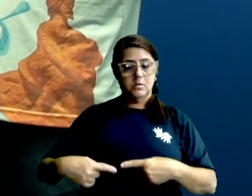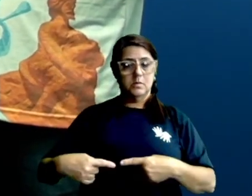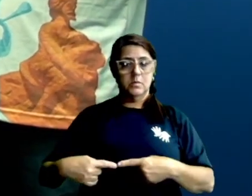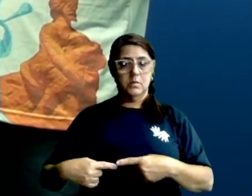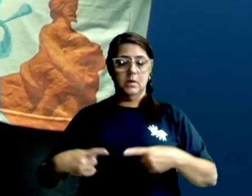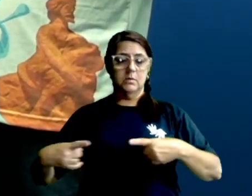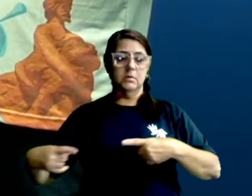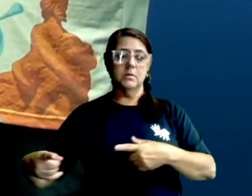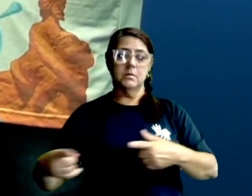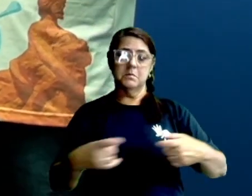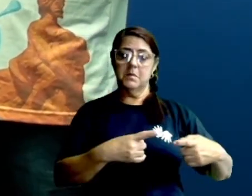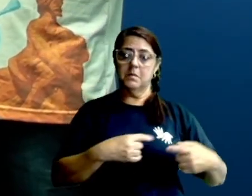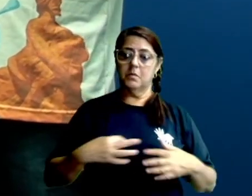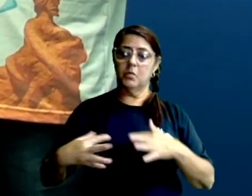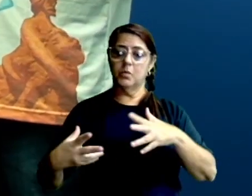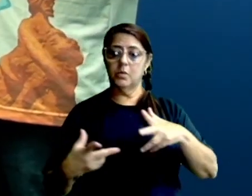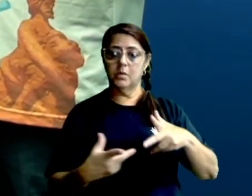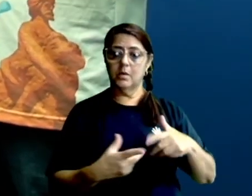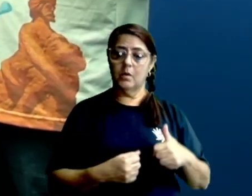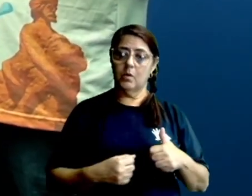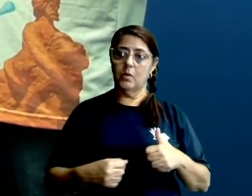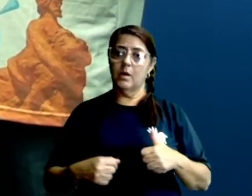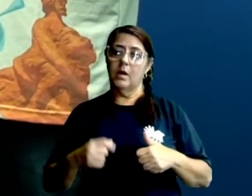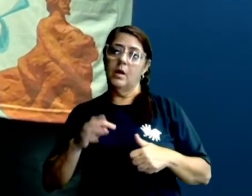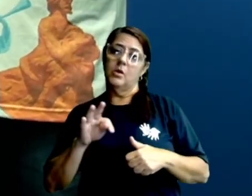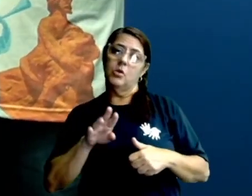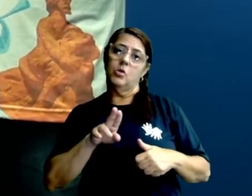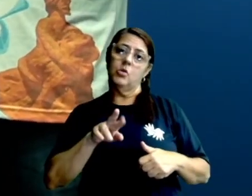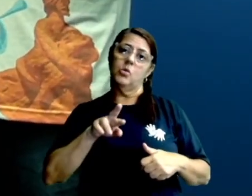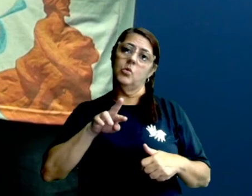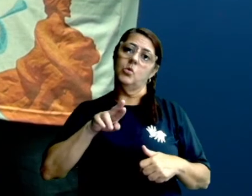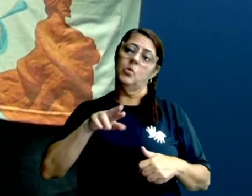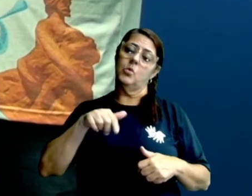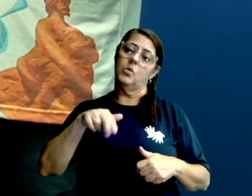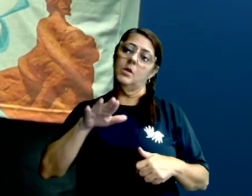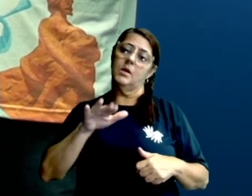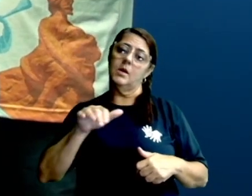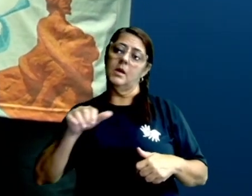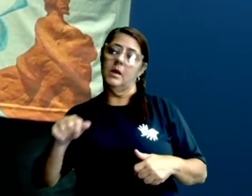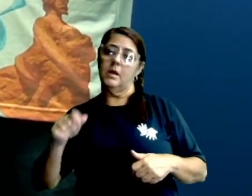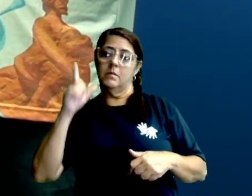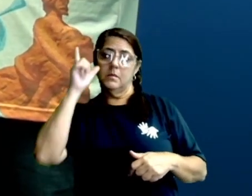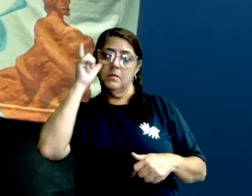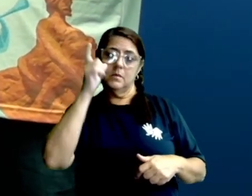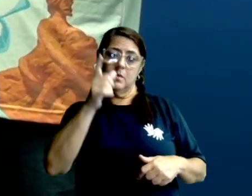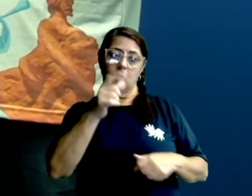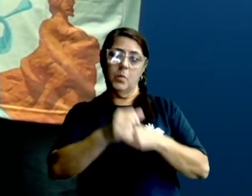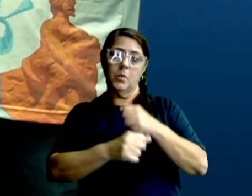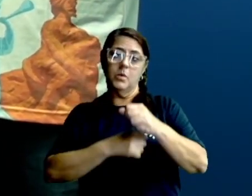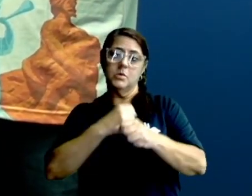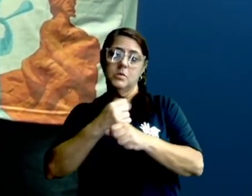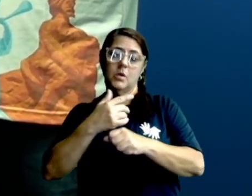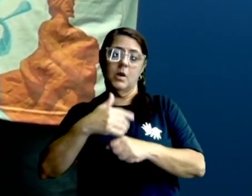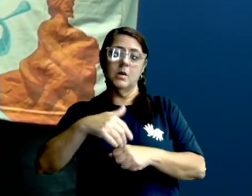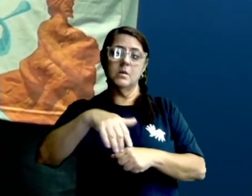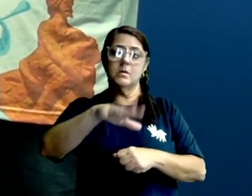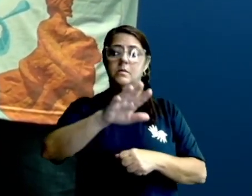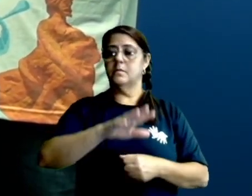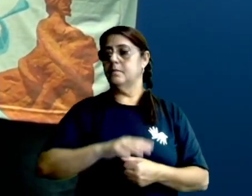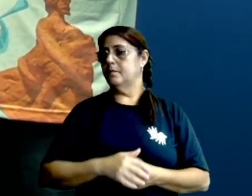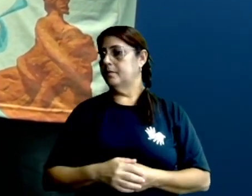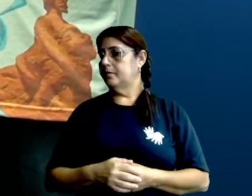grandes guerras mundiais, né. Então a Turquia também é outro país que merece atenção nos próximos anos, né, ver o que acontece com a